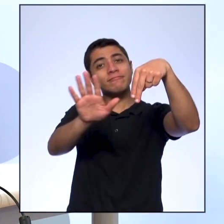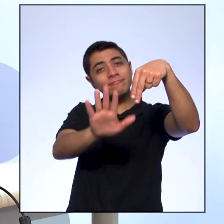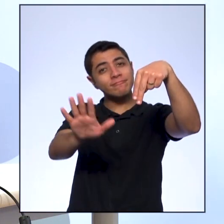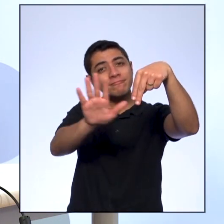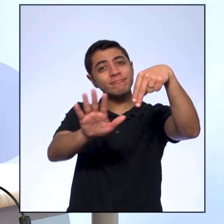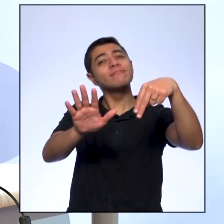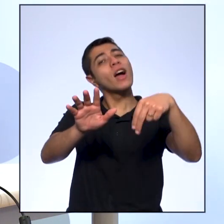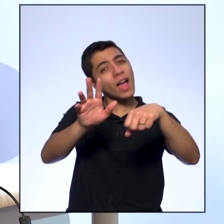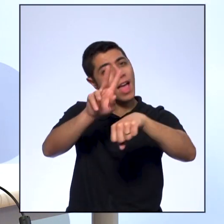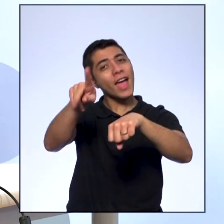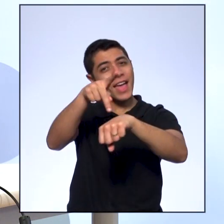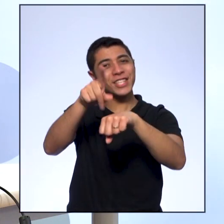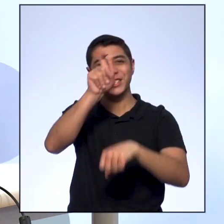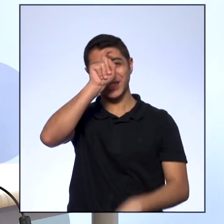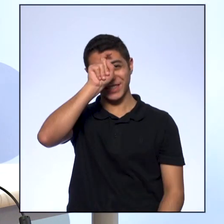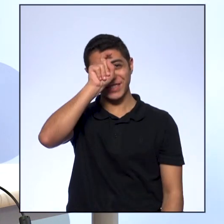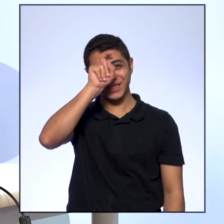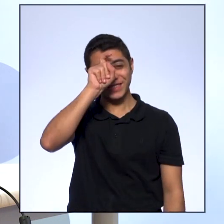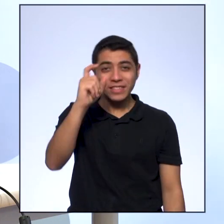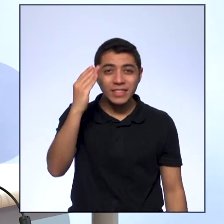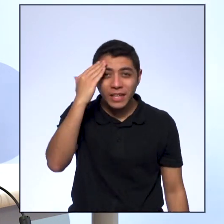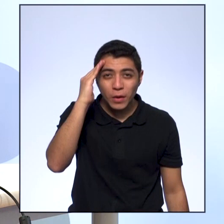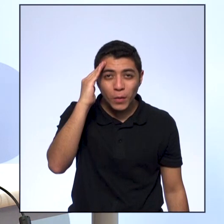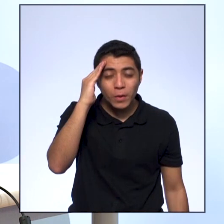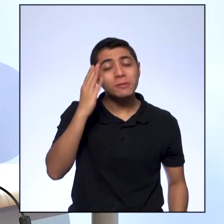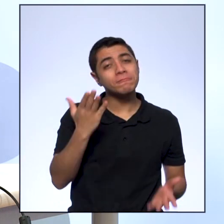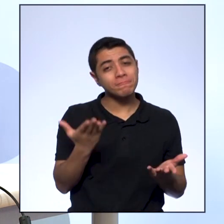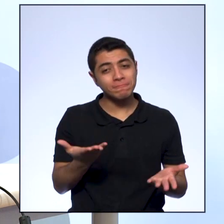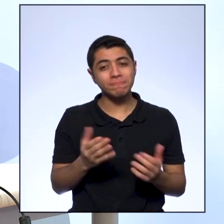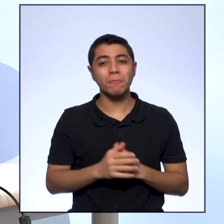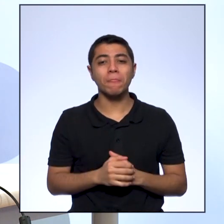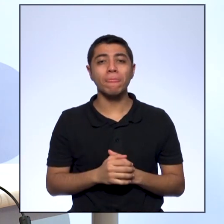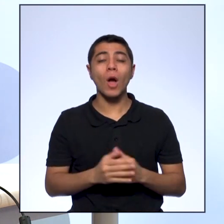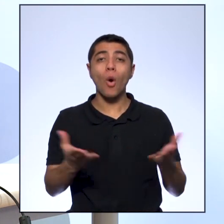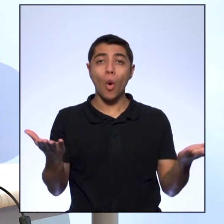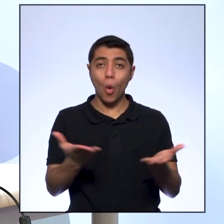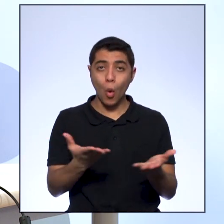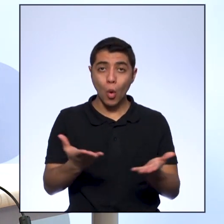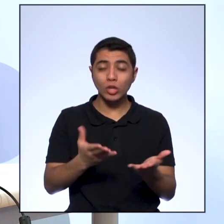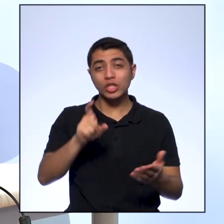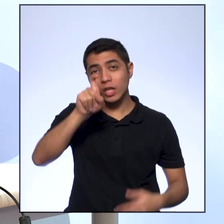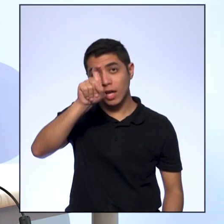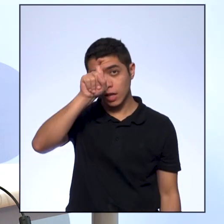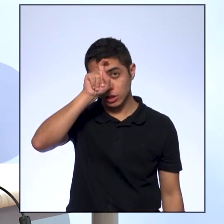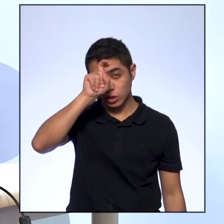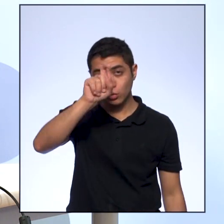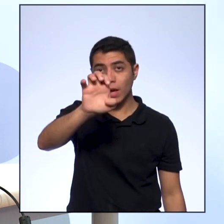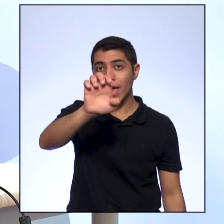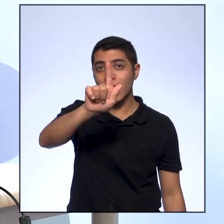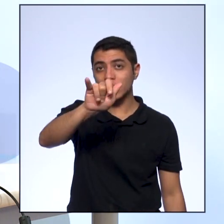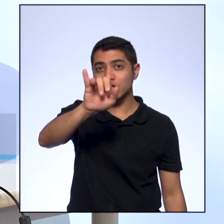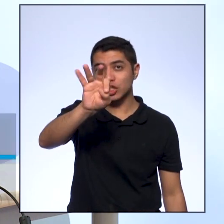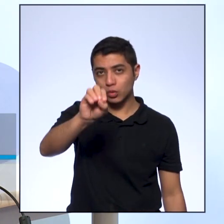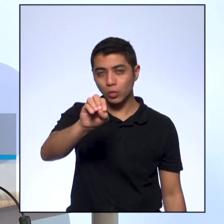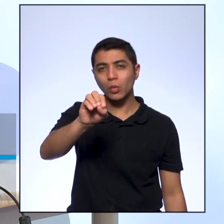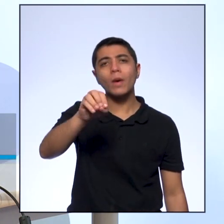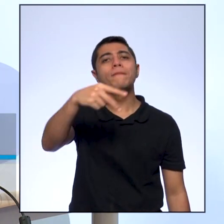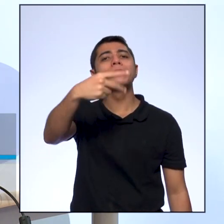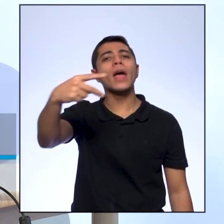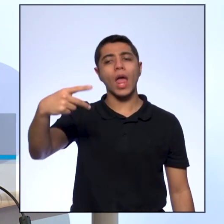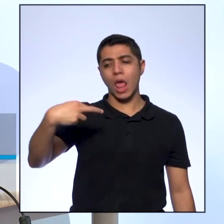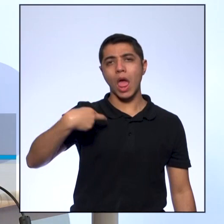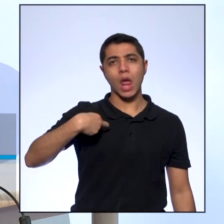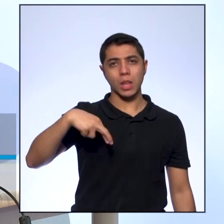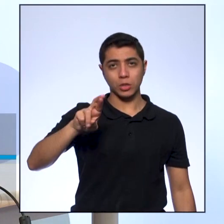Como o Egito hoje, né, atualmente, ele é muito ligado à cultura muçulmana, né? Tem gente que acha que o Egito fica no